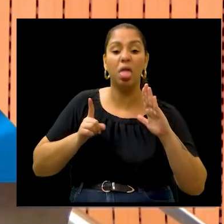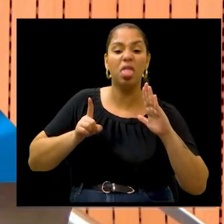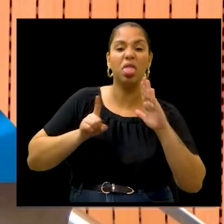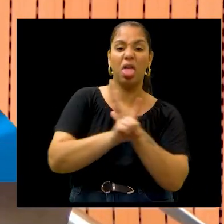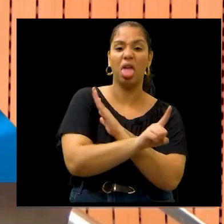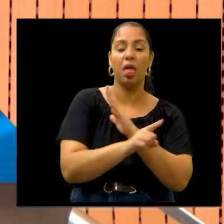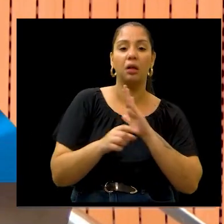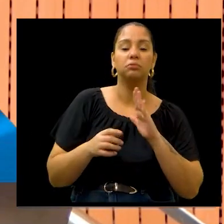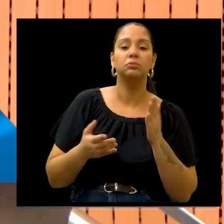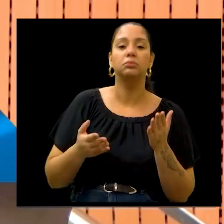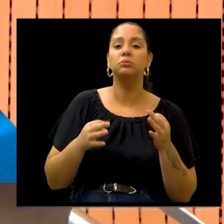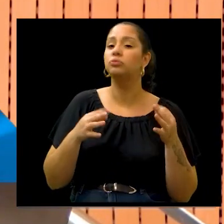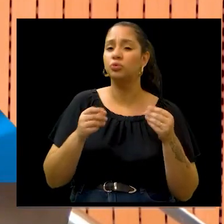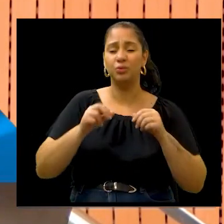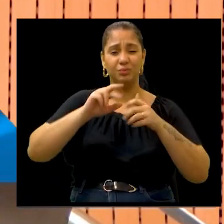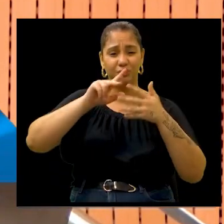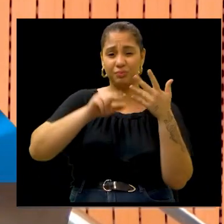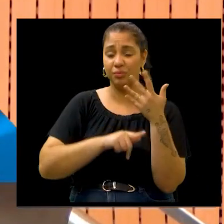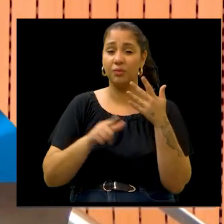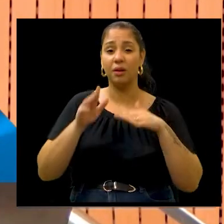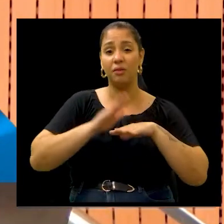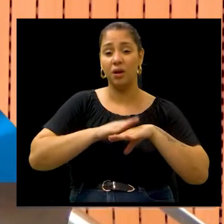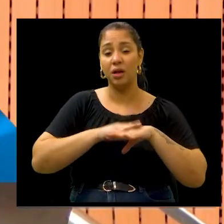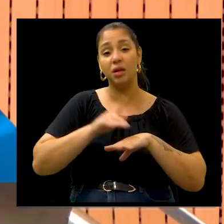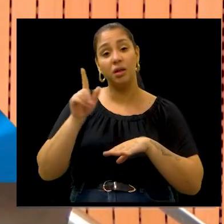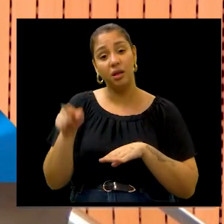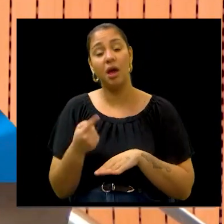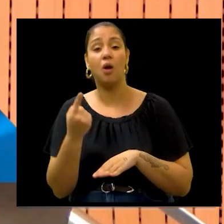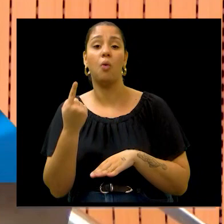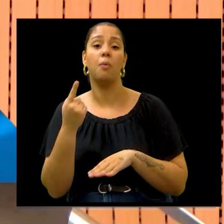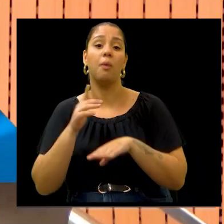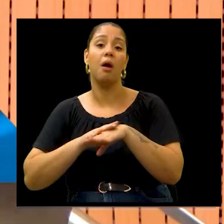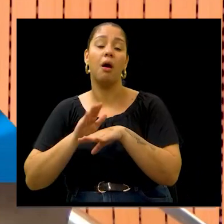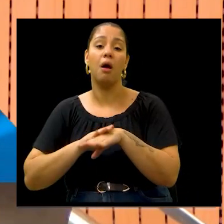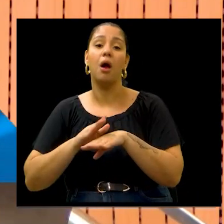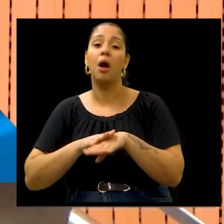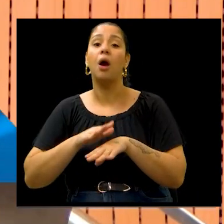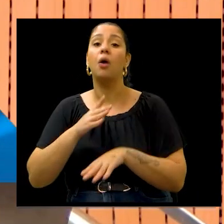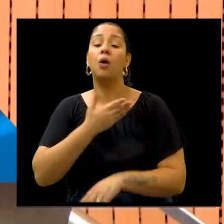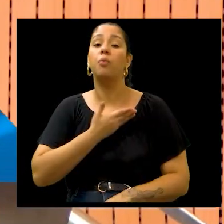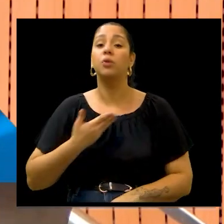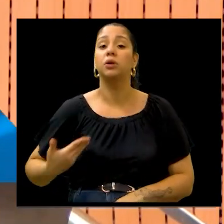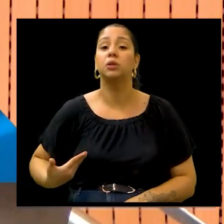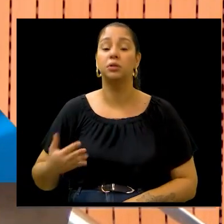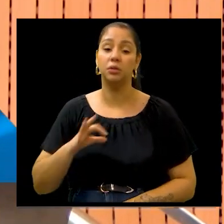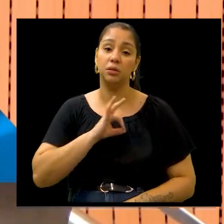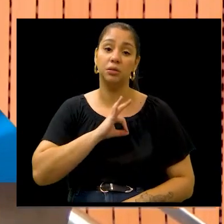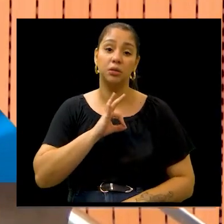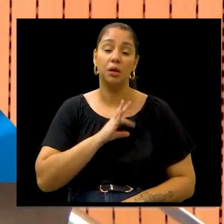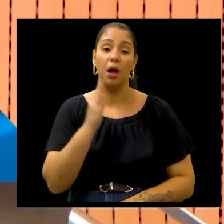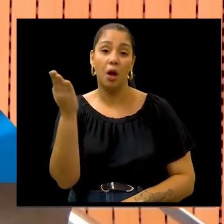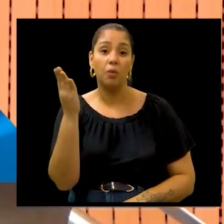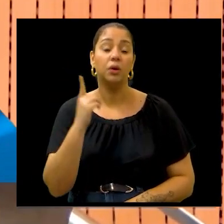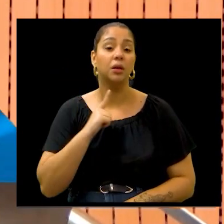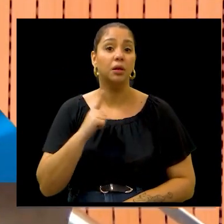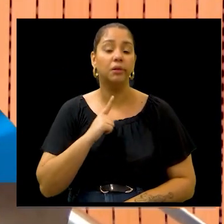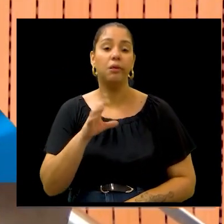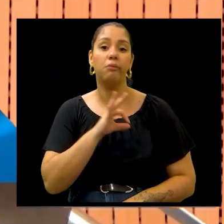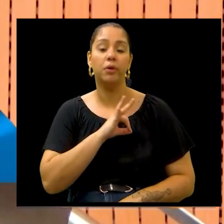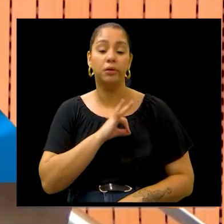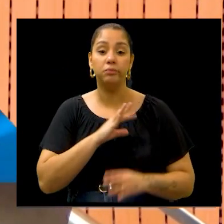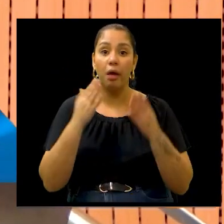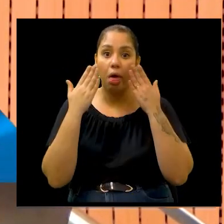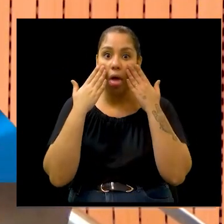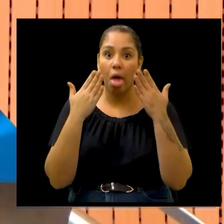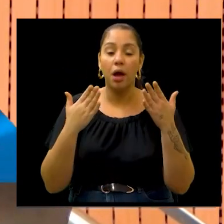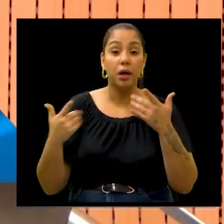propriedade, ou seja, todo tipo de arbítrio numa ação policial que, infelizmente, está colocando os policiais